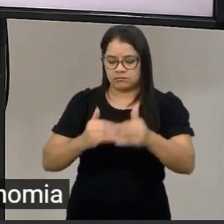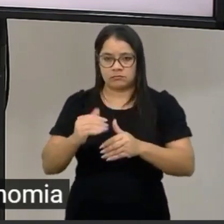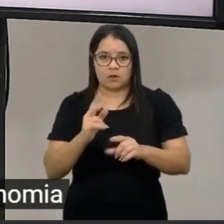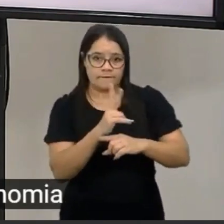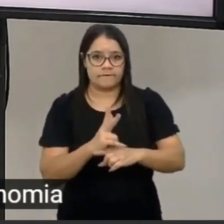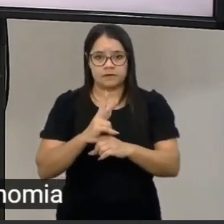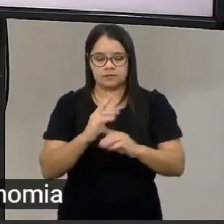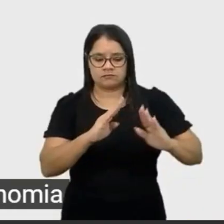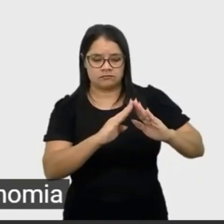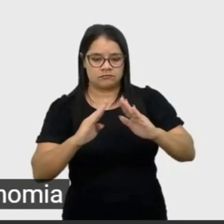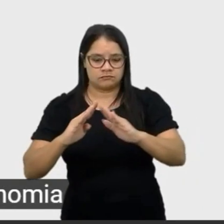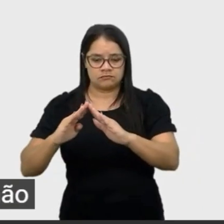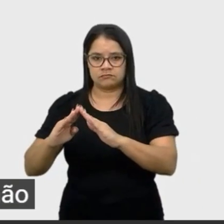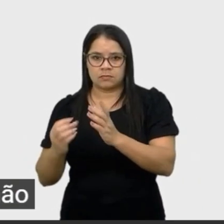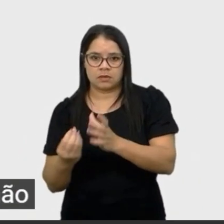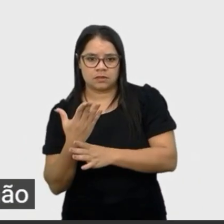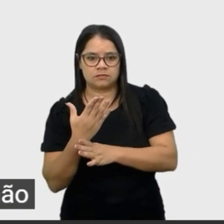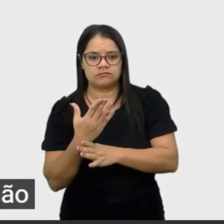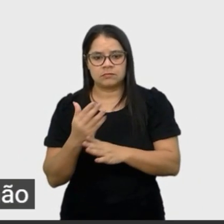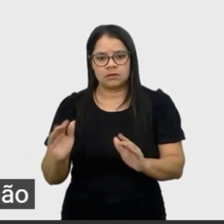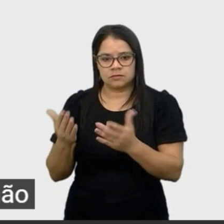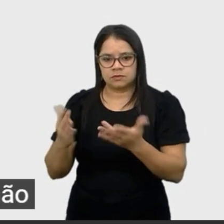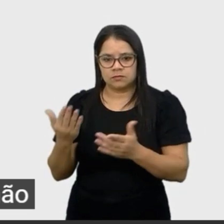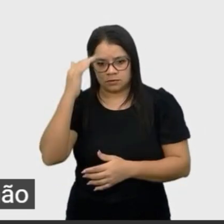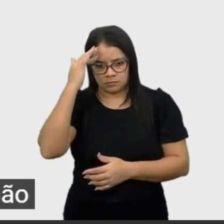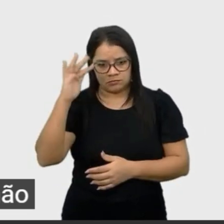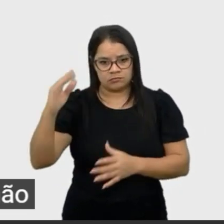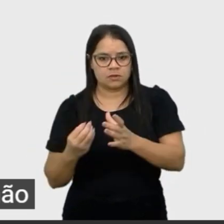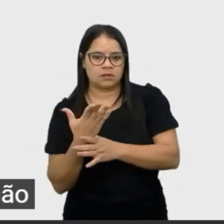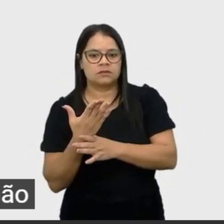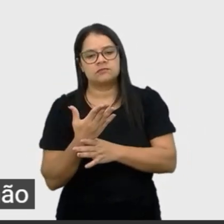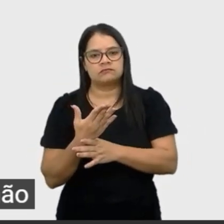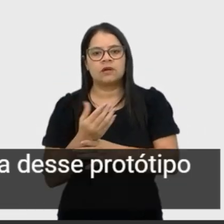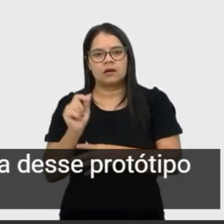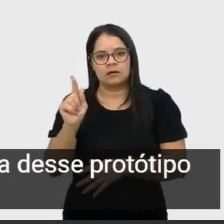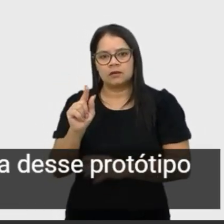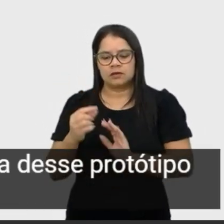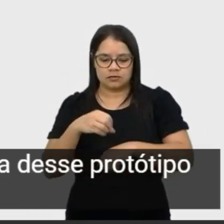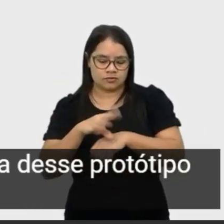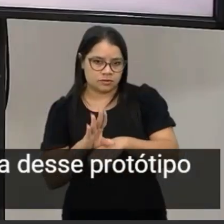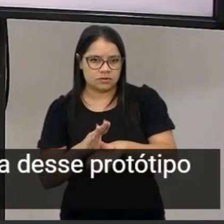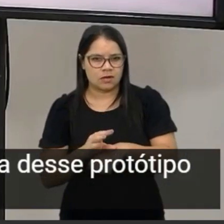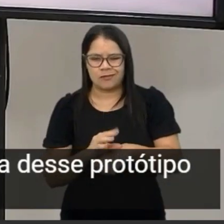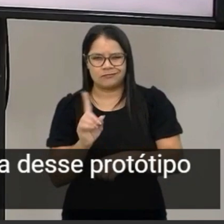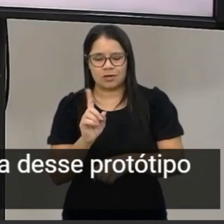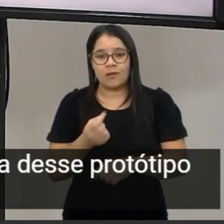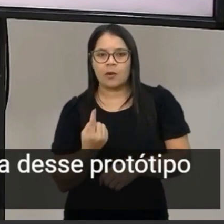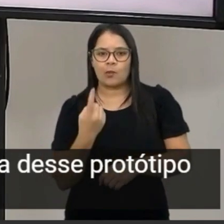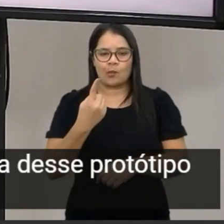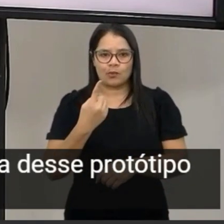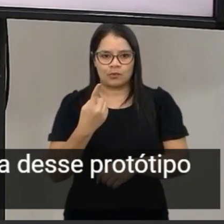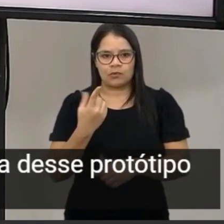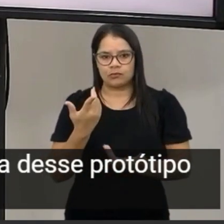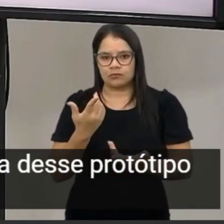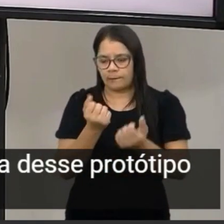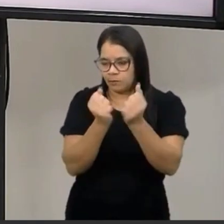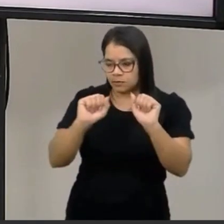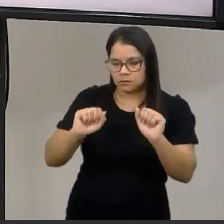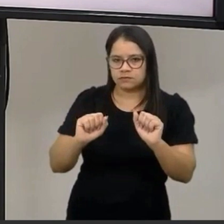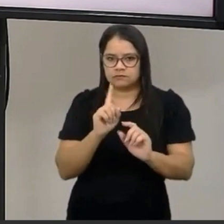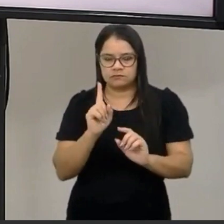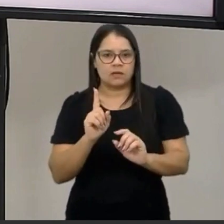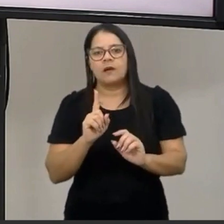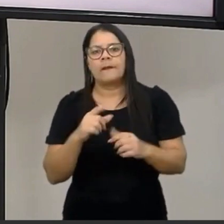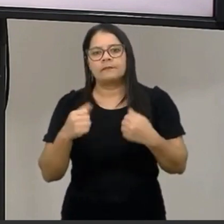montagem da casinha. Estimule a autonomia criativa, reforçando que a sugestão do protótipo não é a única possível. Nossos estudantes, eles podem criar em cima desse protótipo